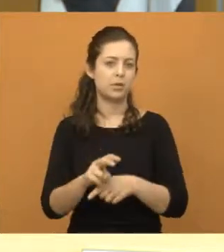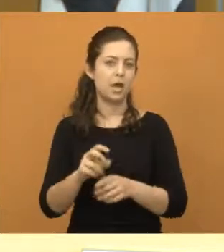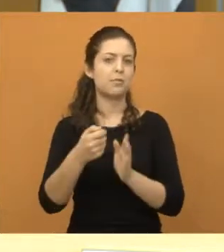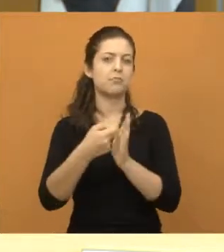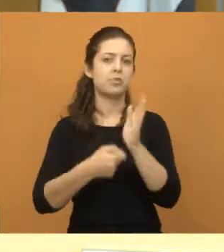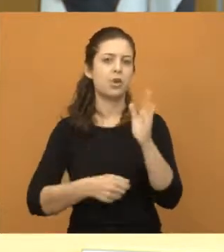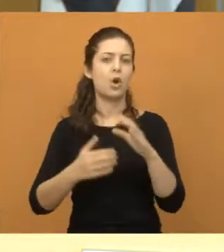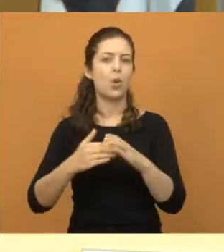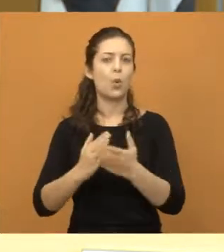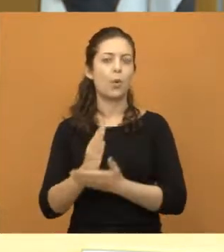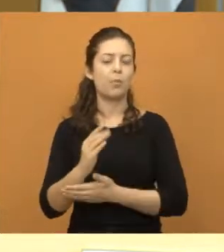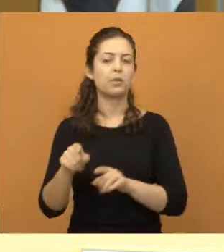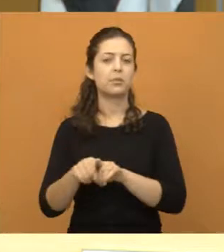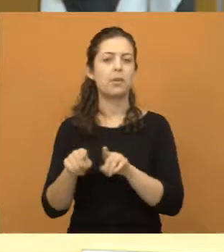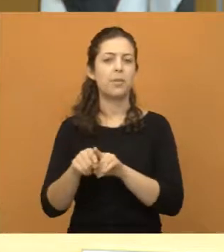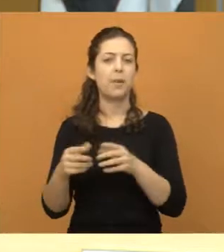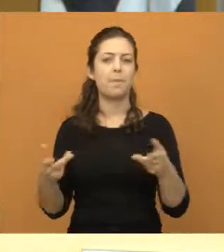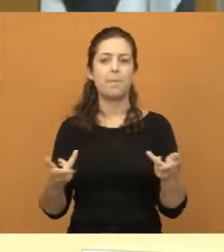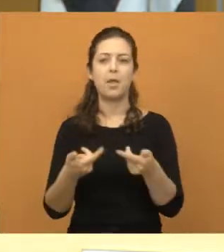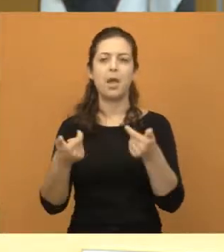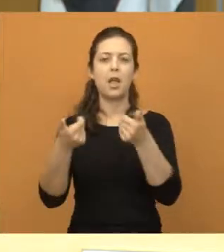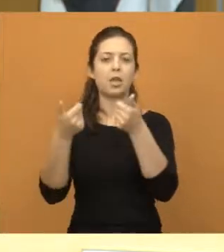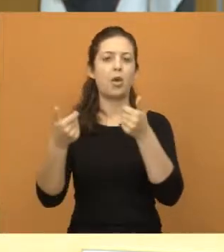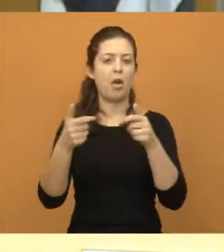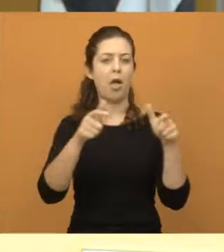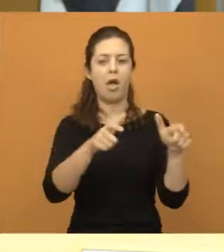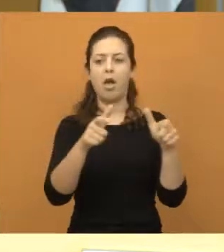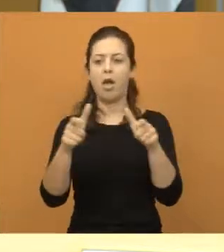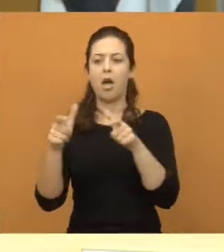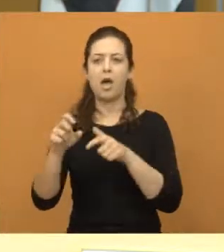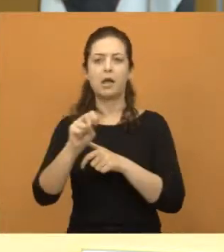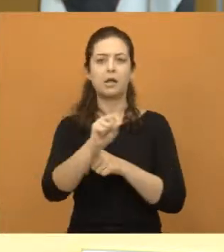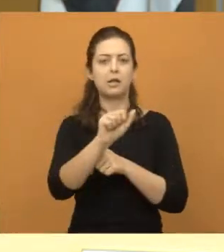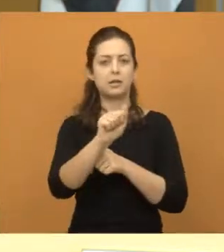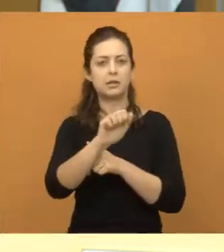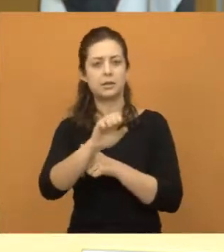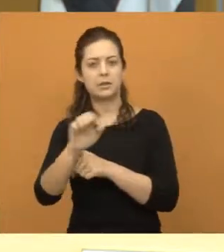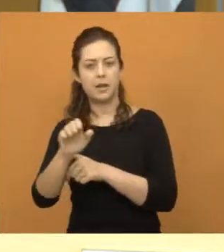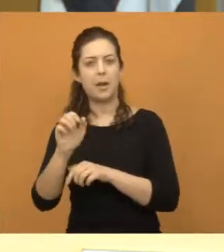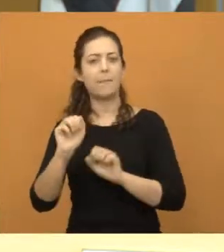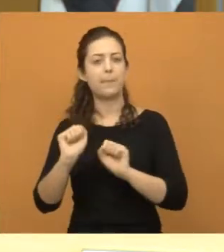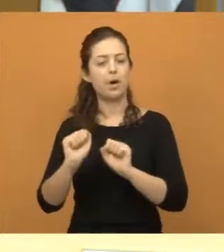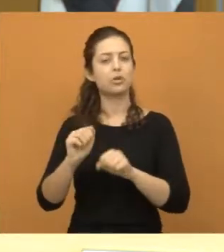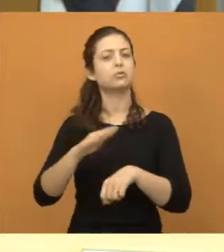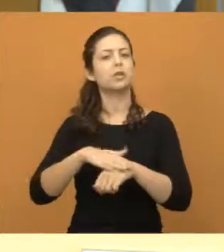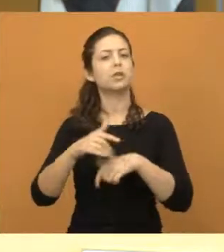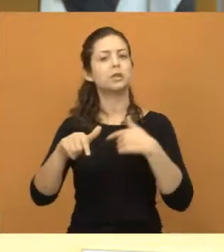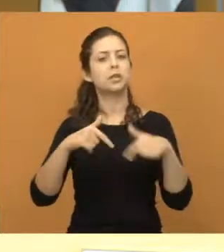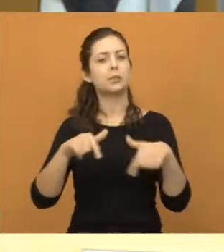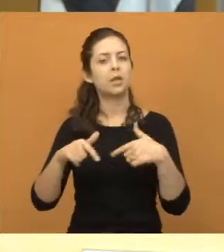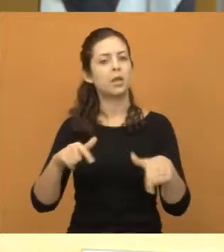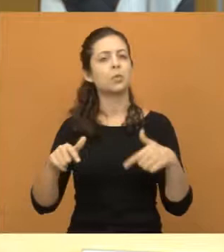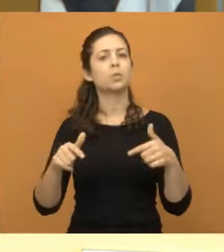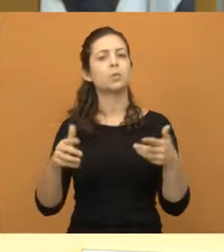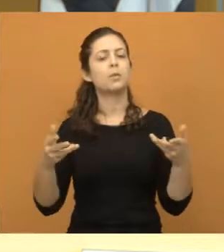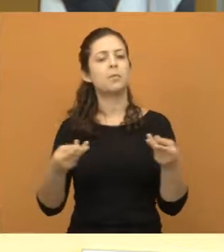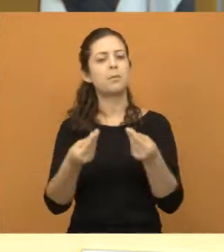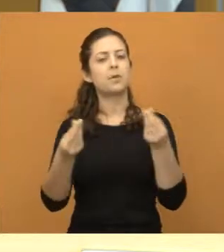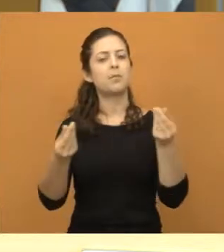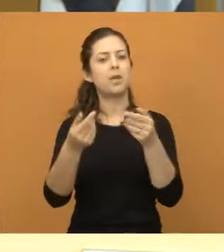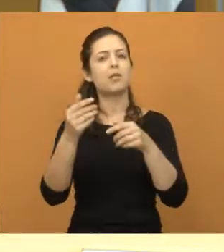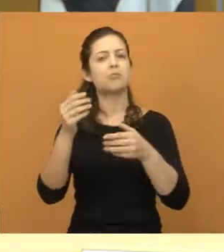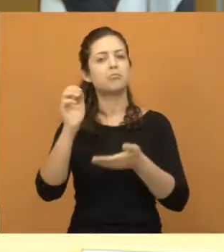efetivo, haverá uma melhora em todos os âmbitos para que o SAAI possa executar seus serviços com mais destreza